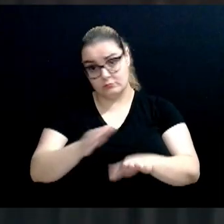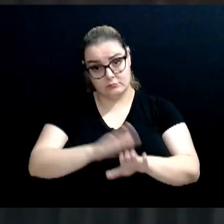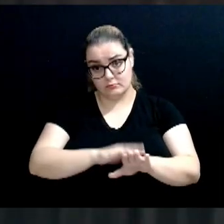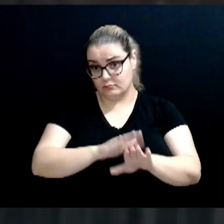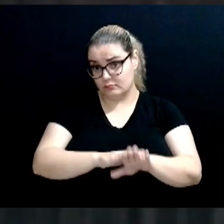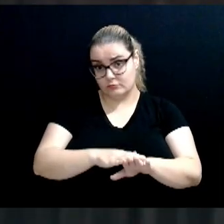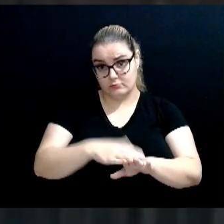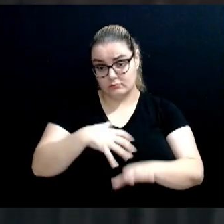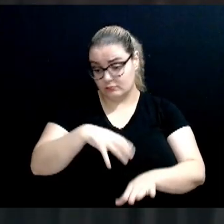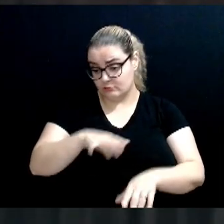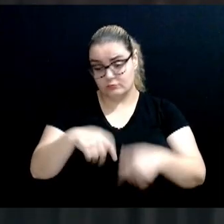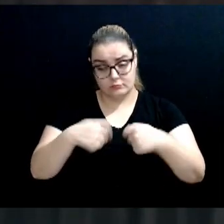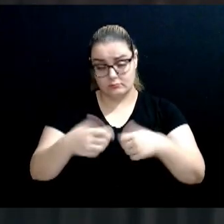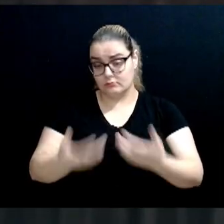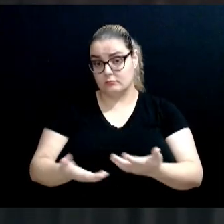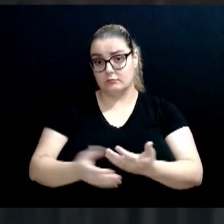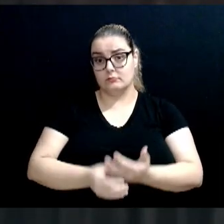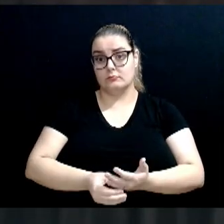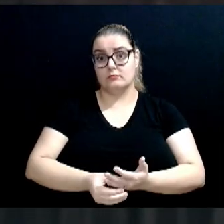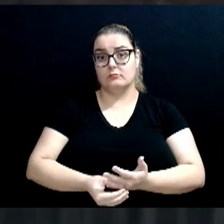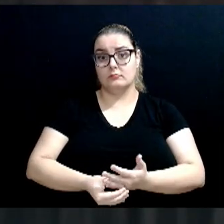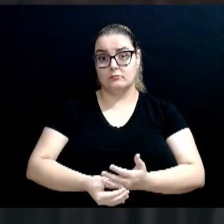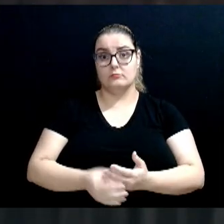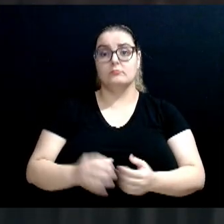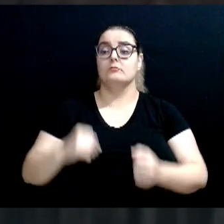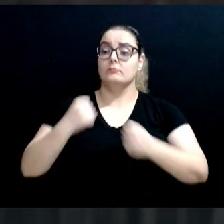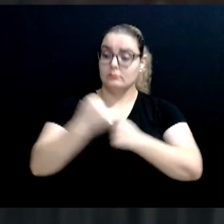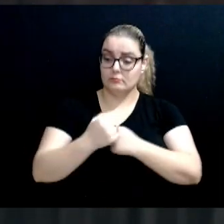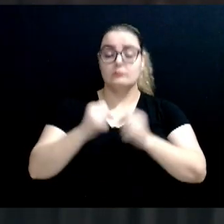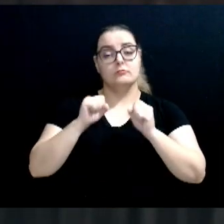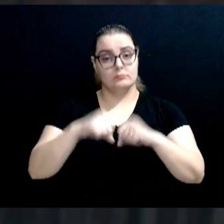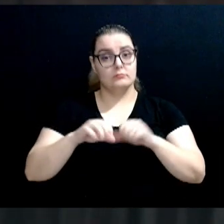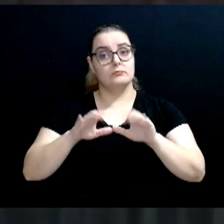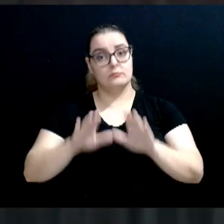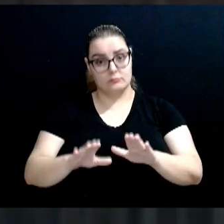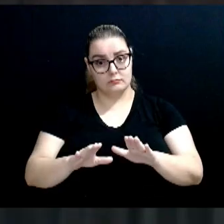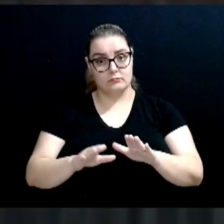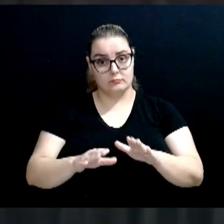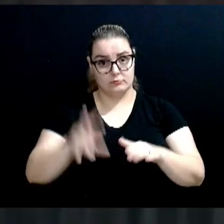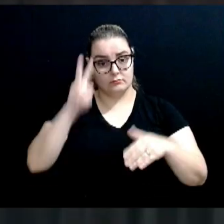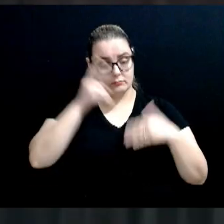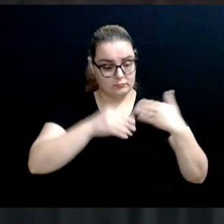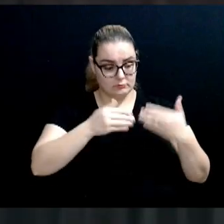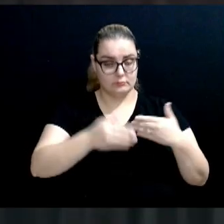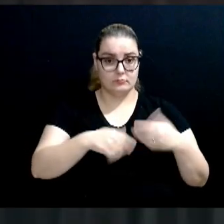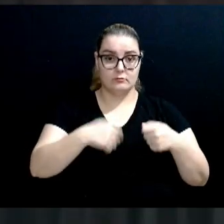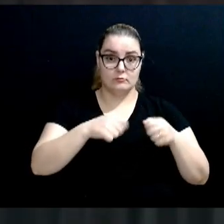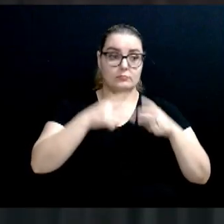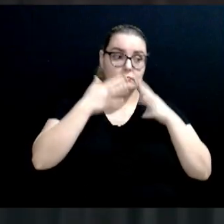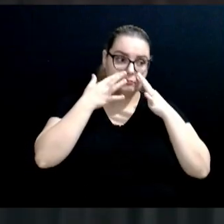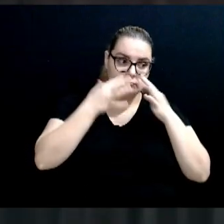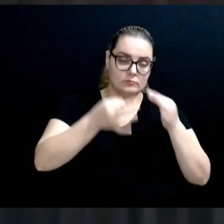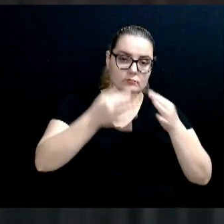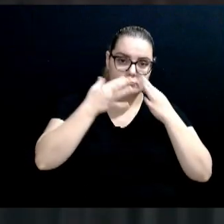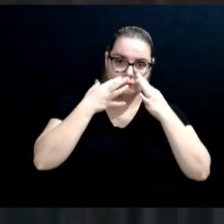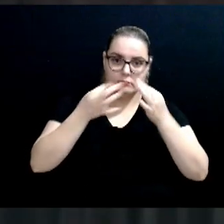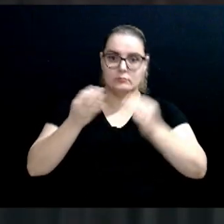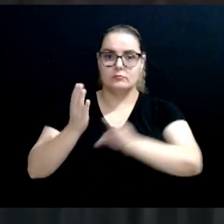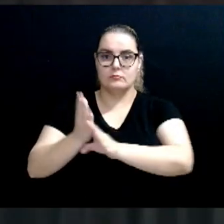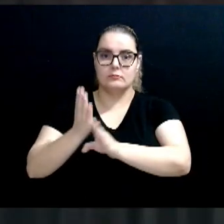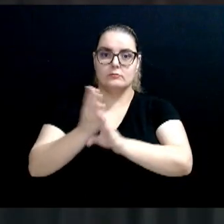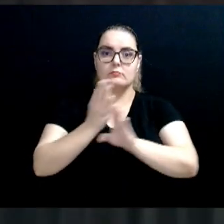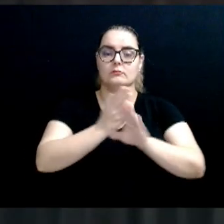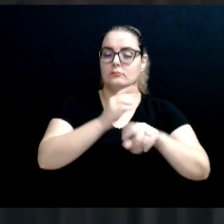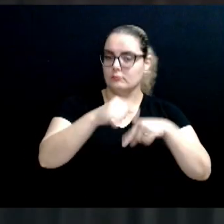reagir. Vou proteger? Vou proteger. No entanto, no decorrer do tempo, vão se descobrindo outras coisas. Isso vai,